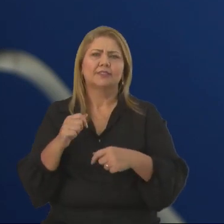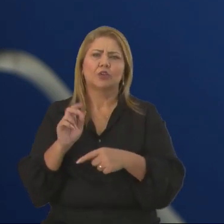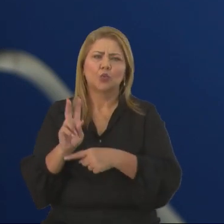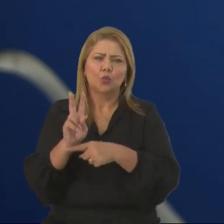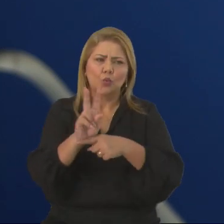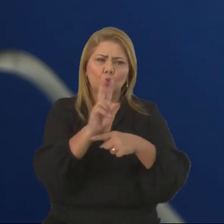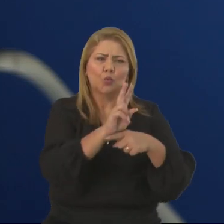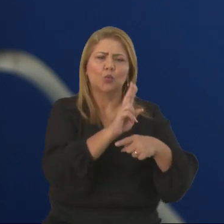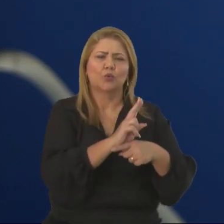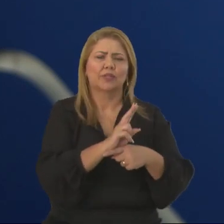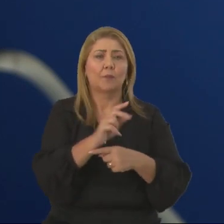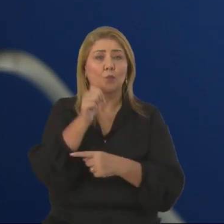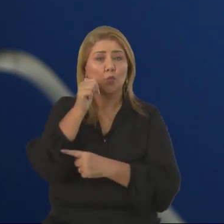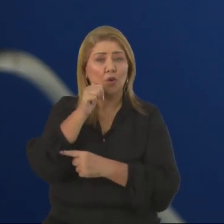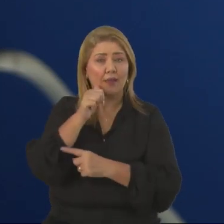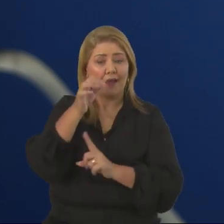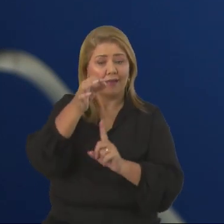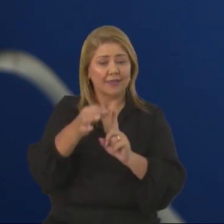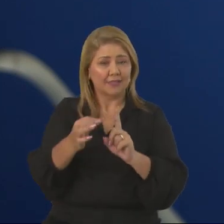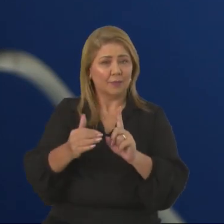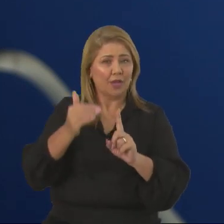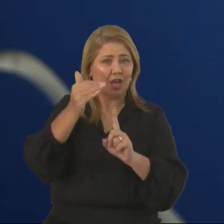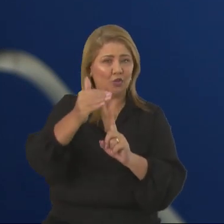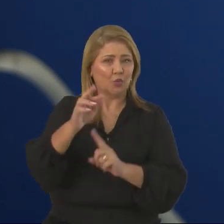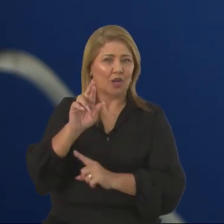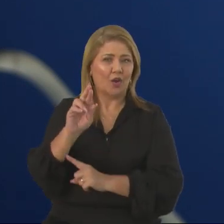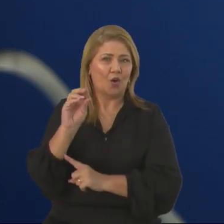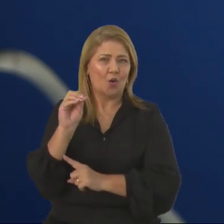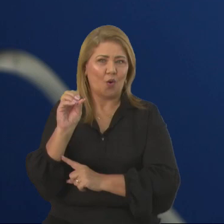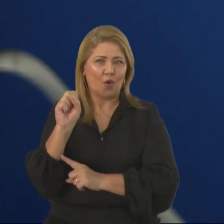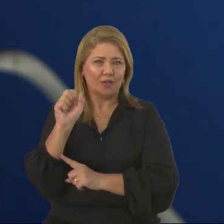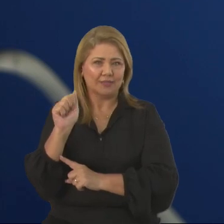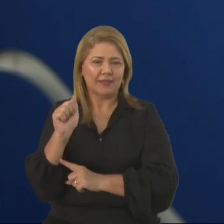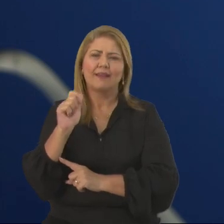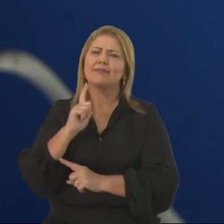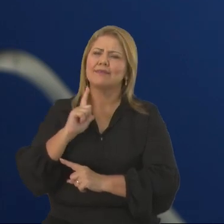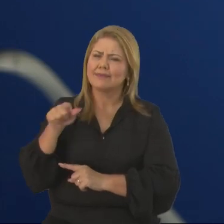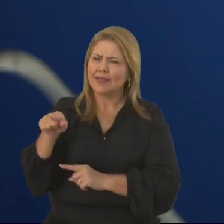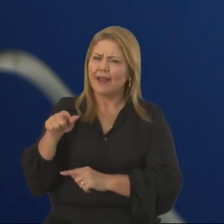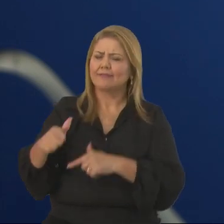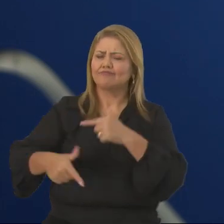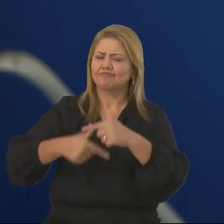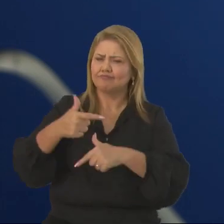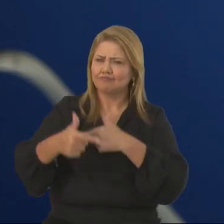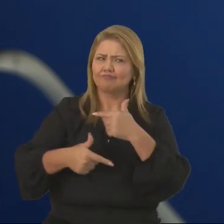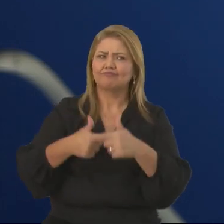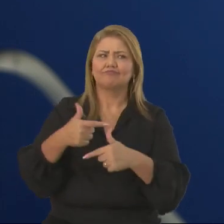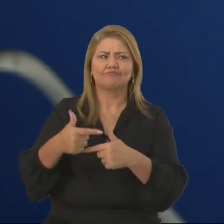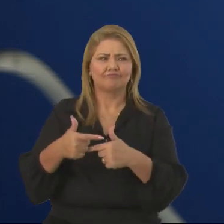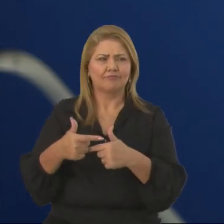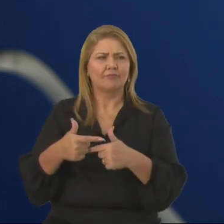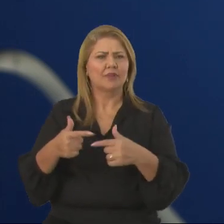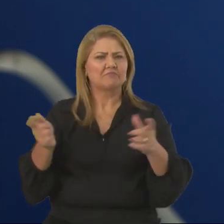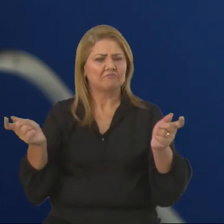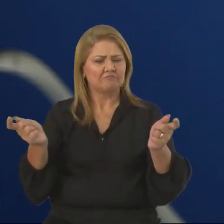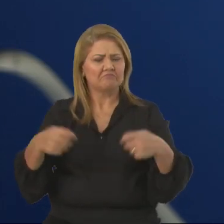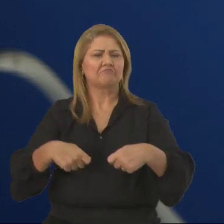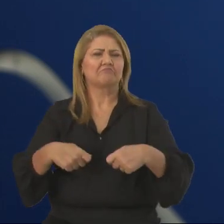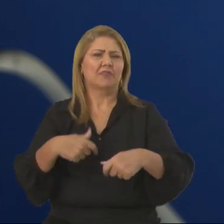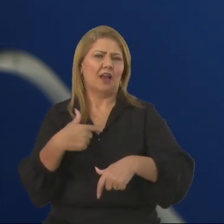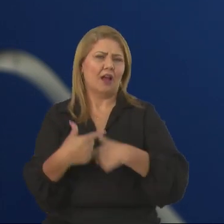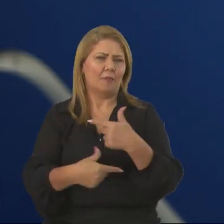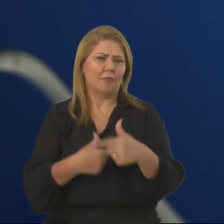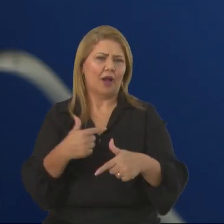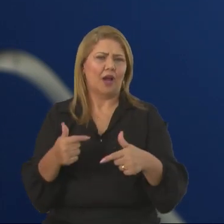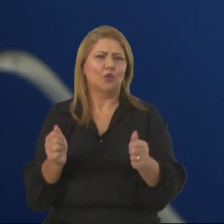desembargadora Rosa Nair, que também tem desenvolvido um considerável e competente trabalho